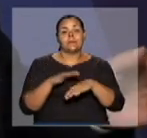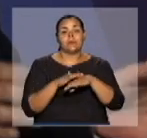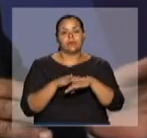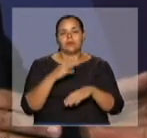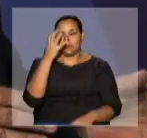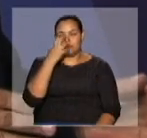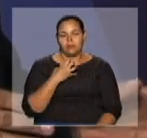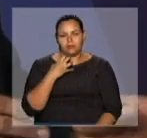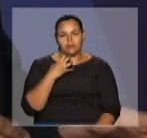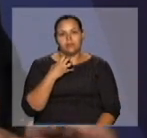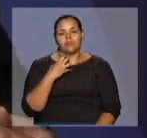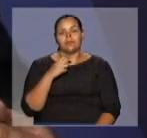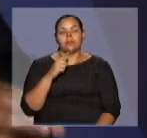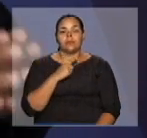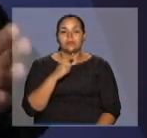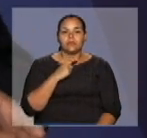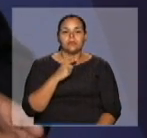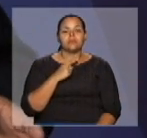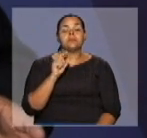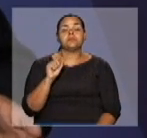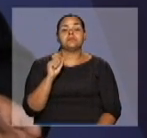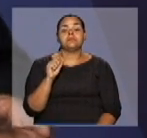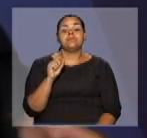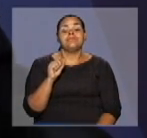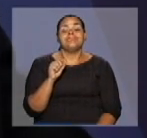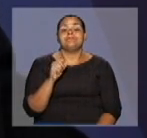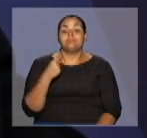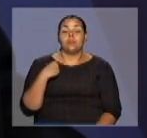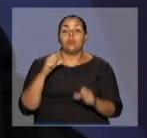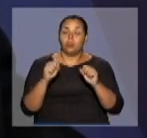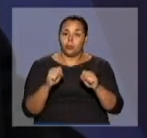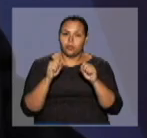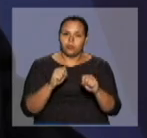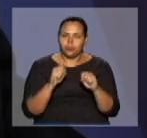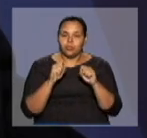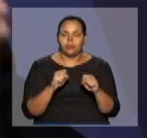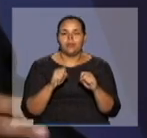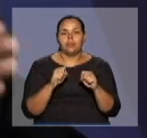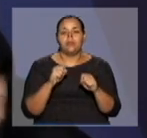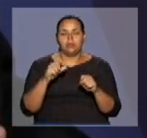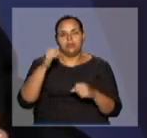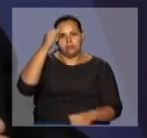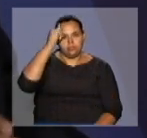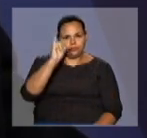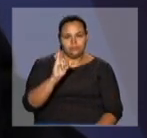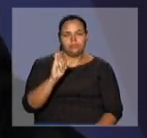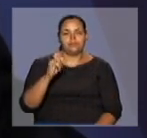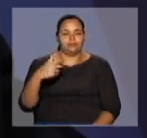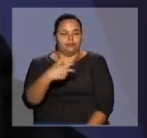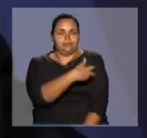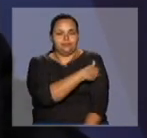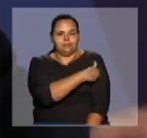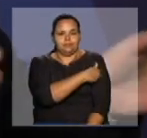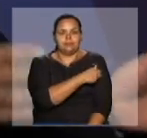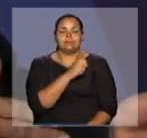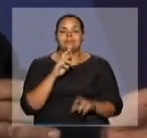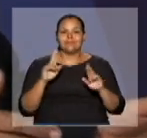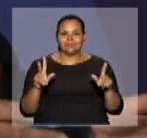ser uma doença mais grave, ela tem uma grande vantagem. Ela é prevenida pela